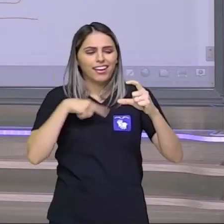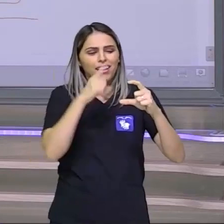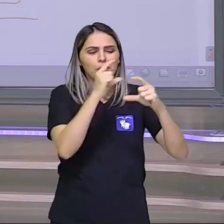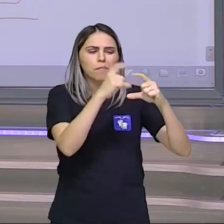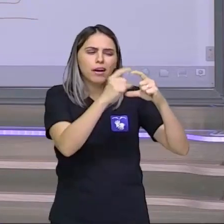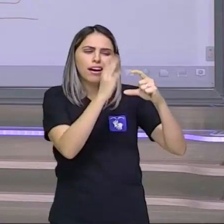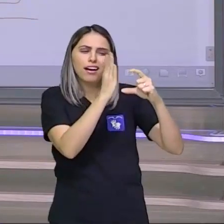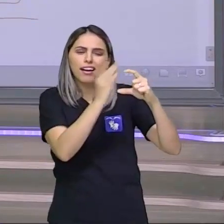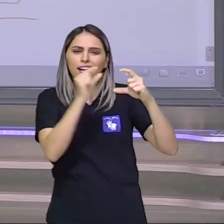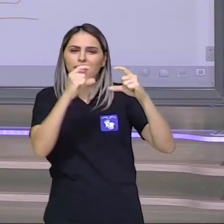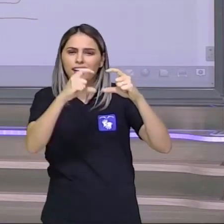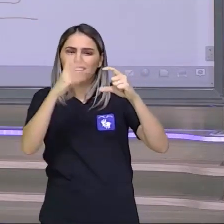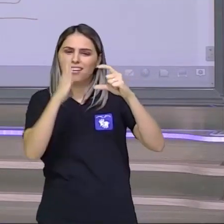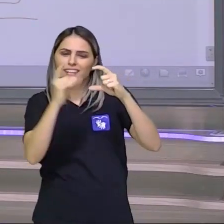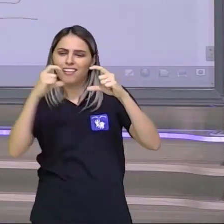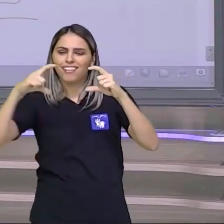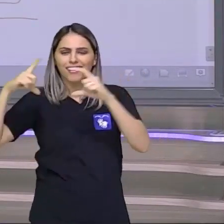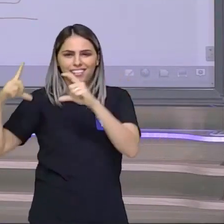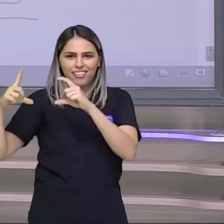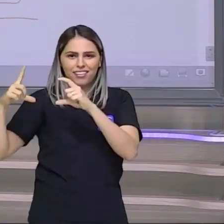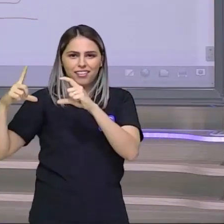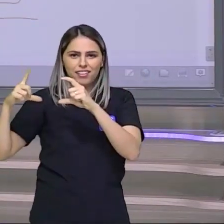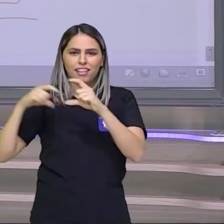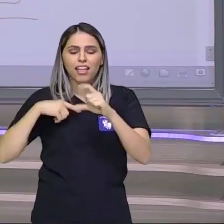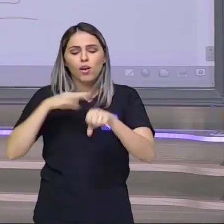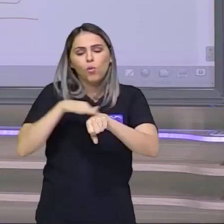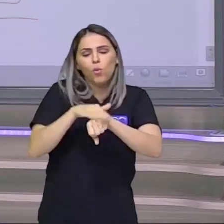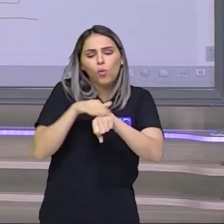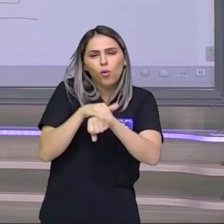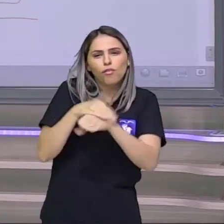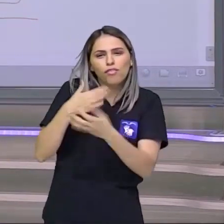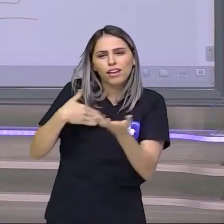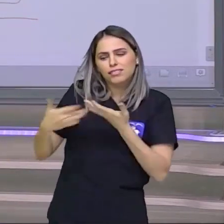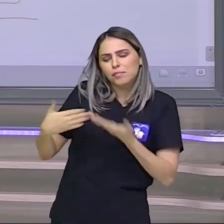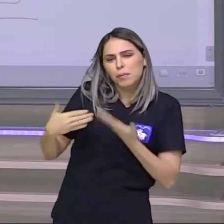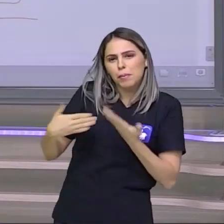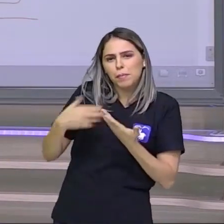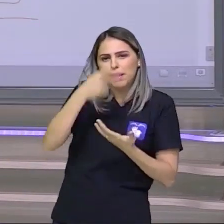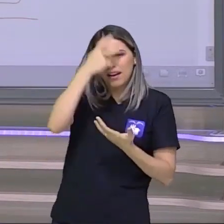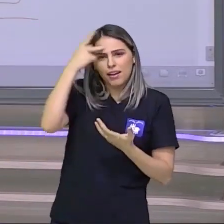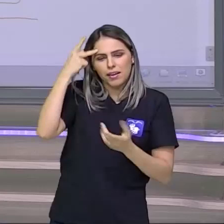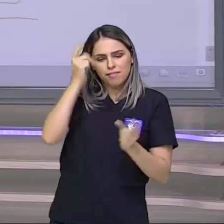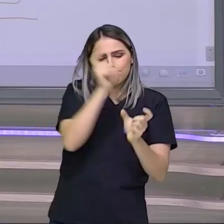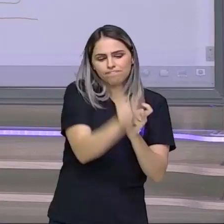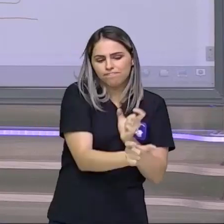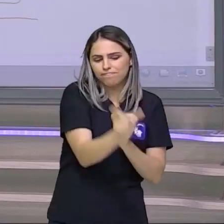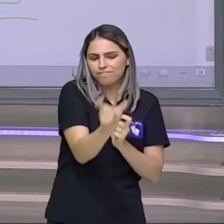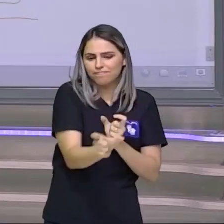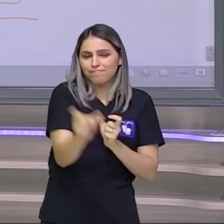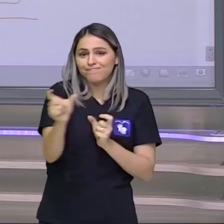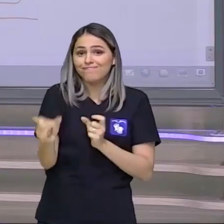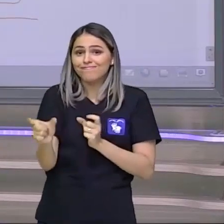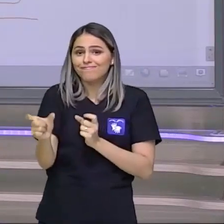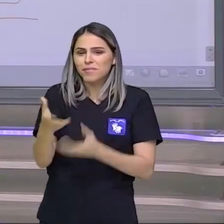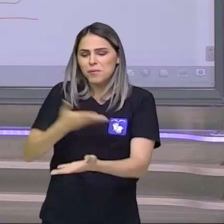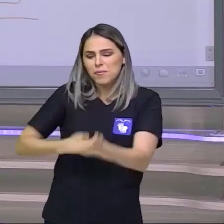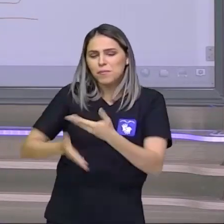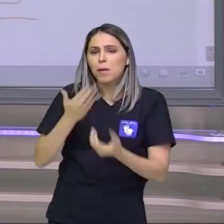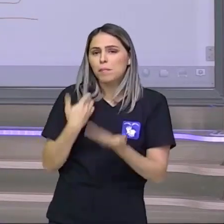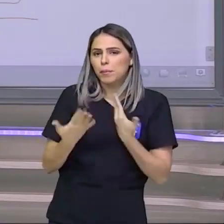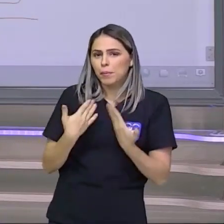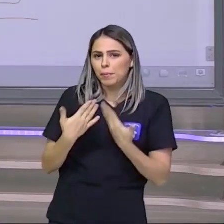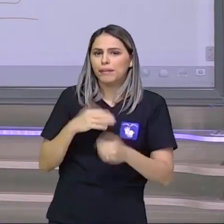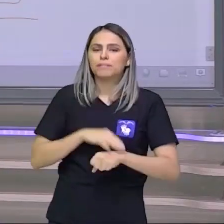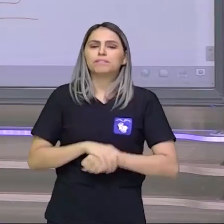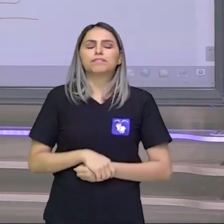eles mostram conversas entre os personagens, como nós vimos na nossa tirinha. A menina, triste porque não